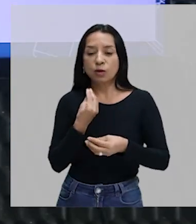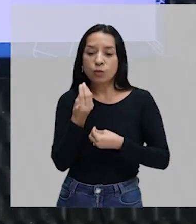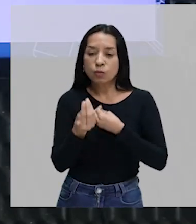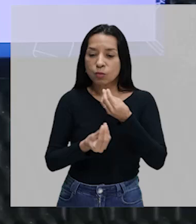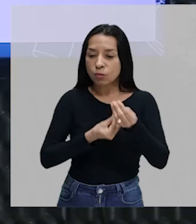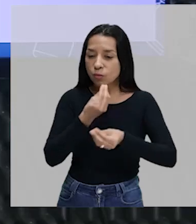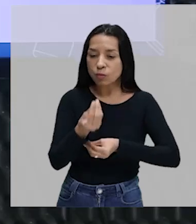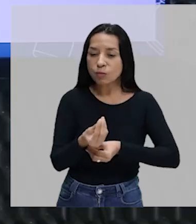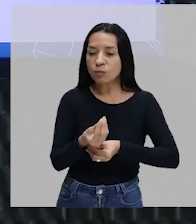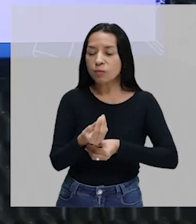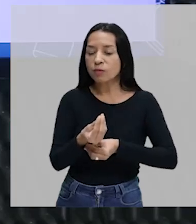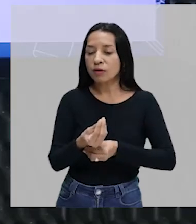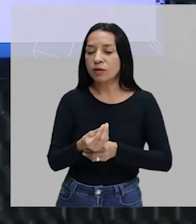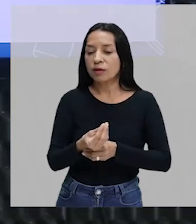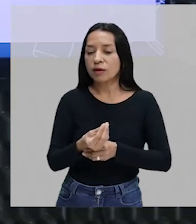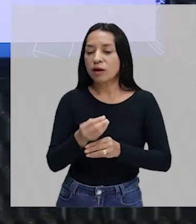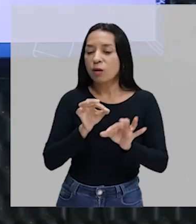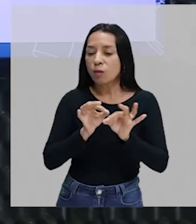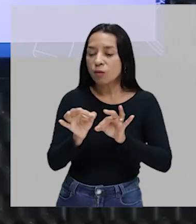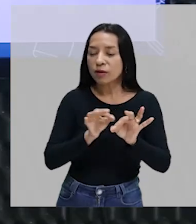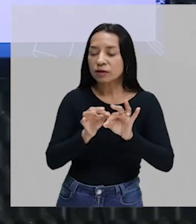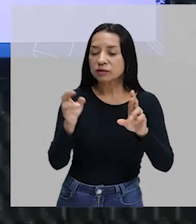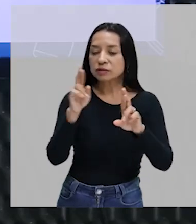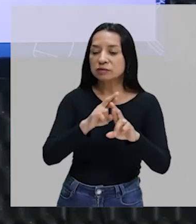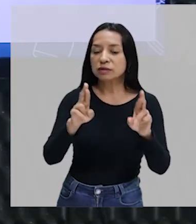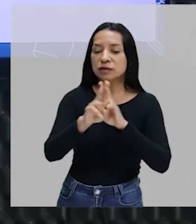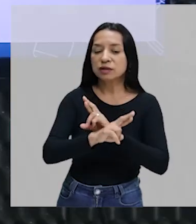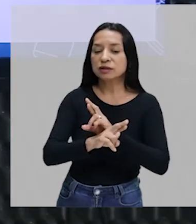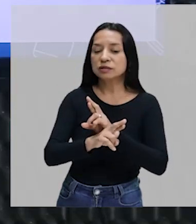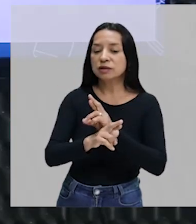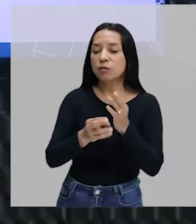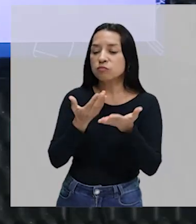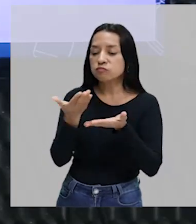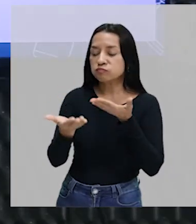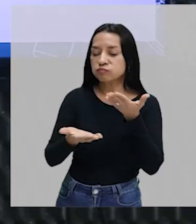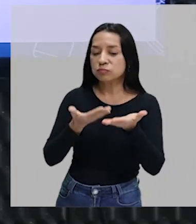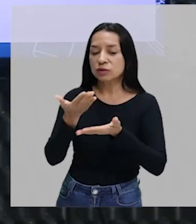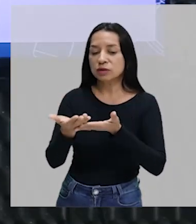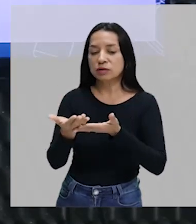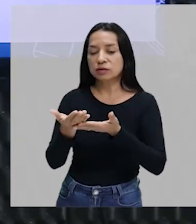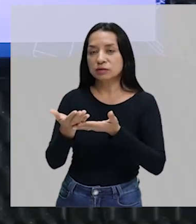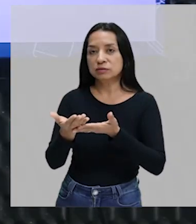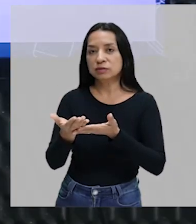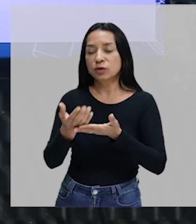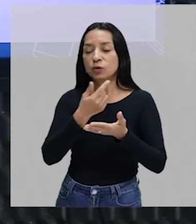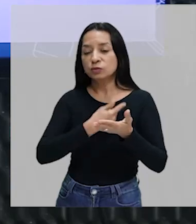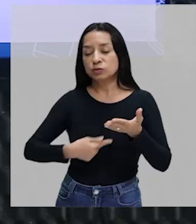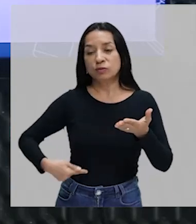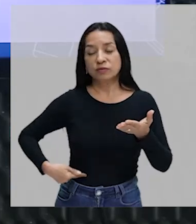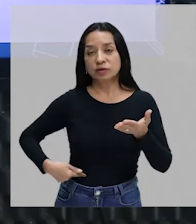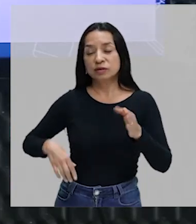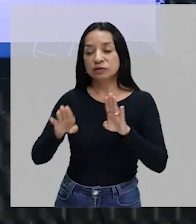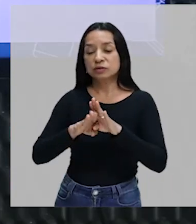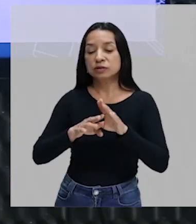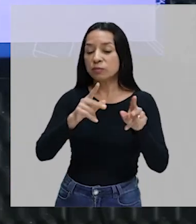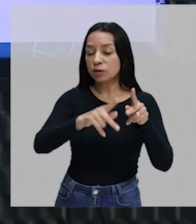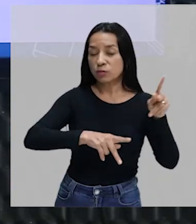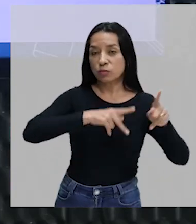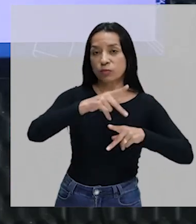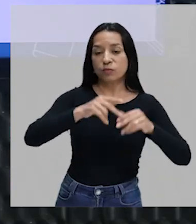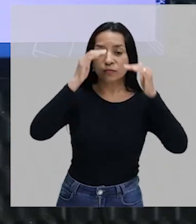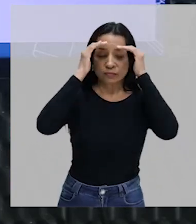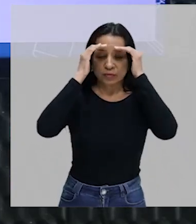é instituída a relação entre os governantes e os governados, e que corresponde